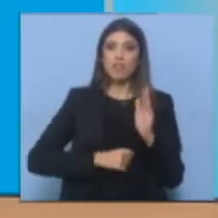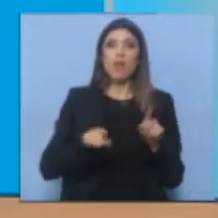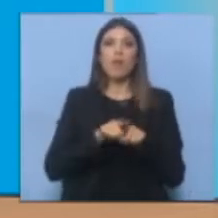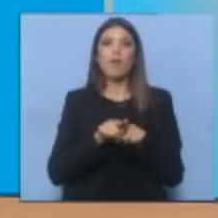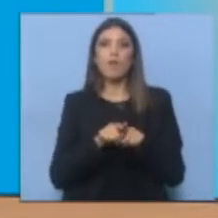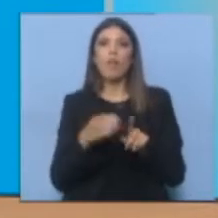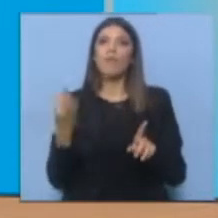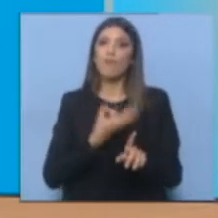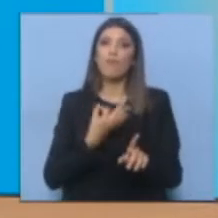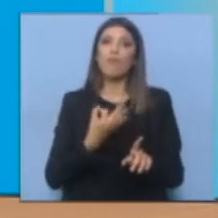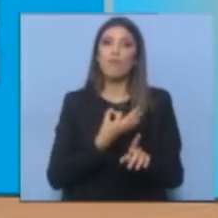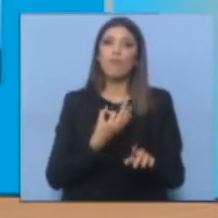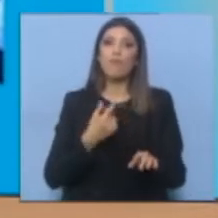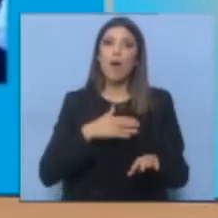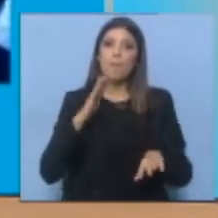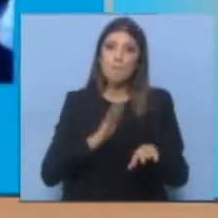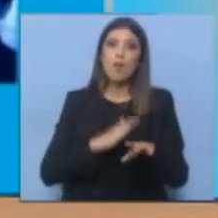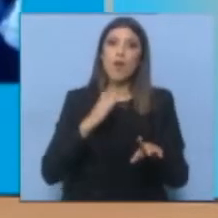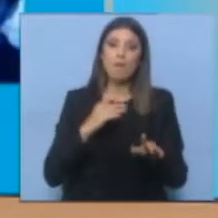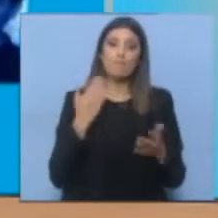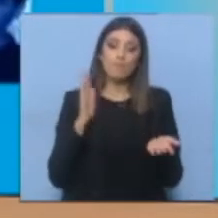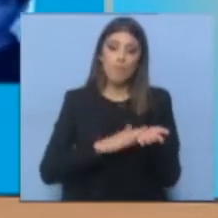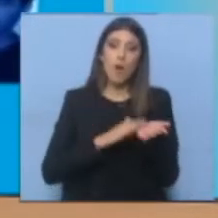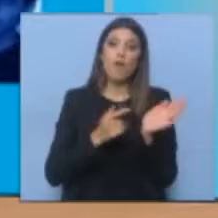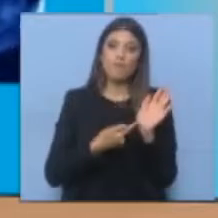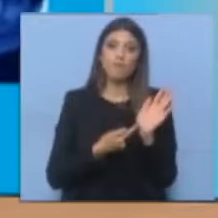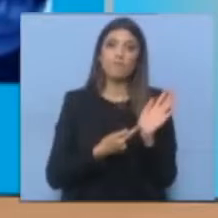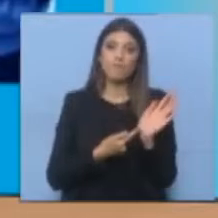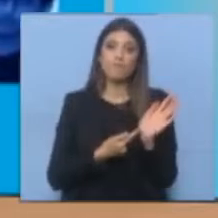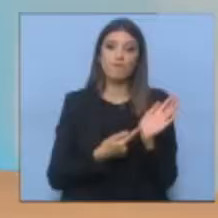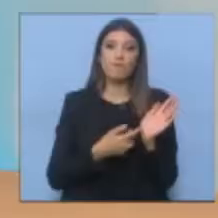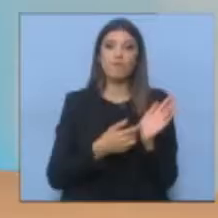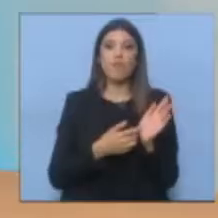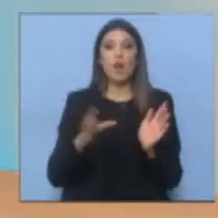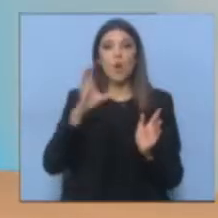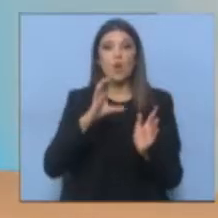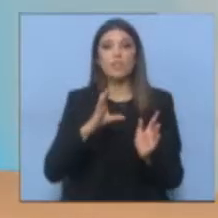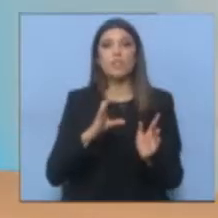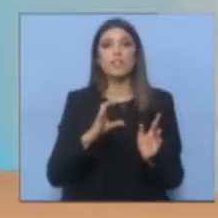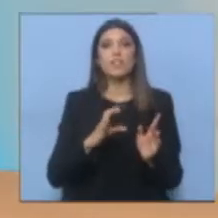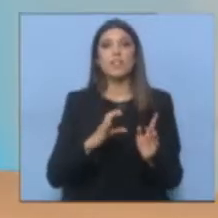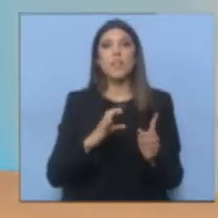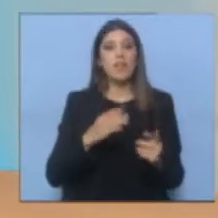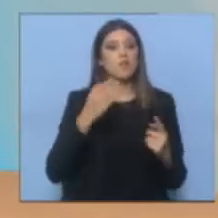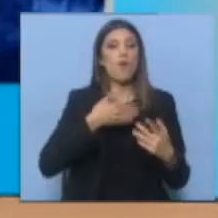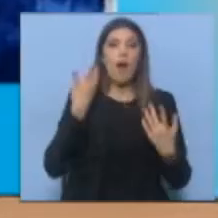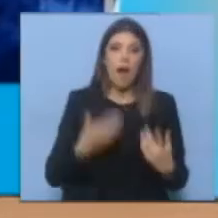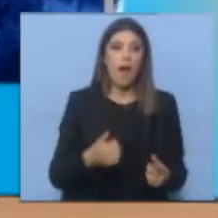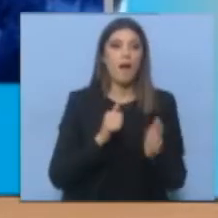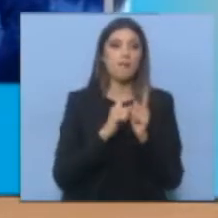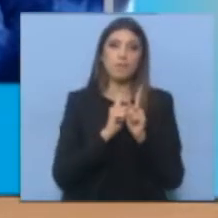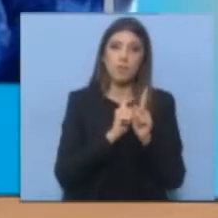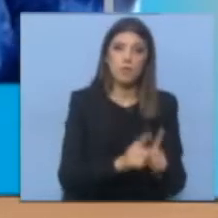facto, prova-se nestes continentes onde, apesar das dificuldades, apesar das perseguições, apesar das